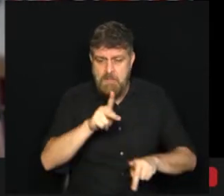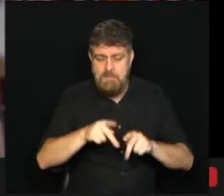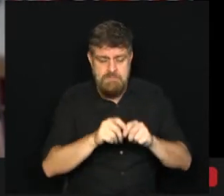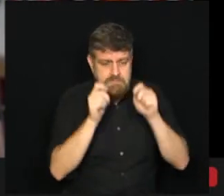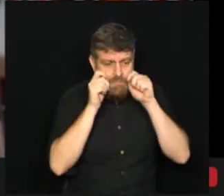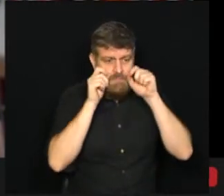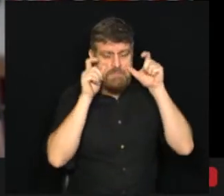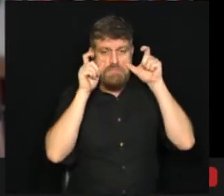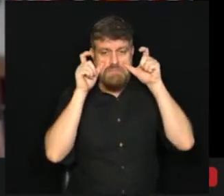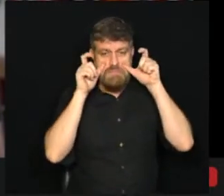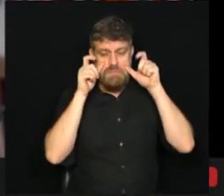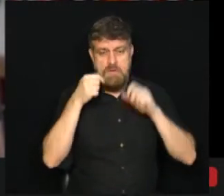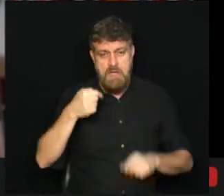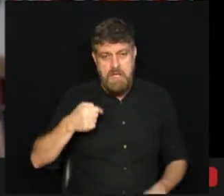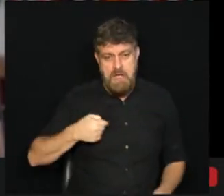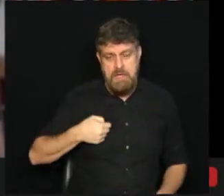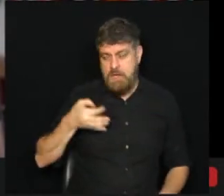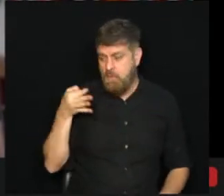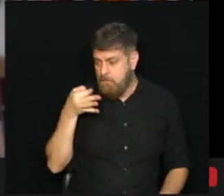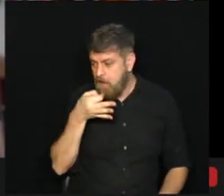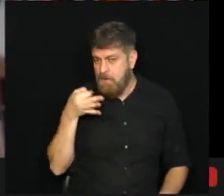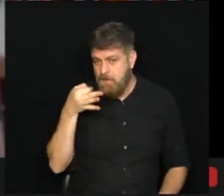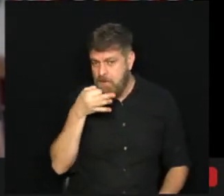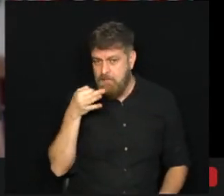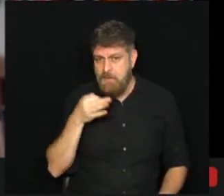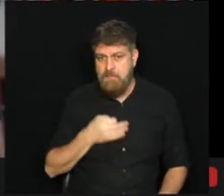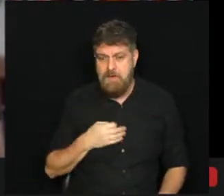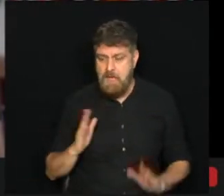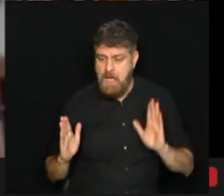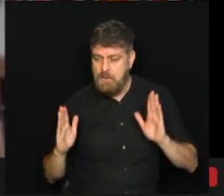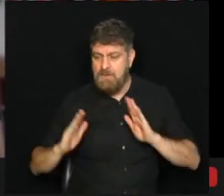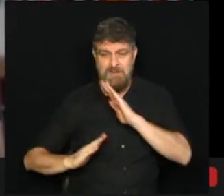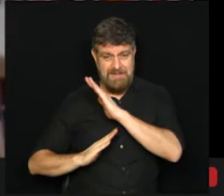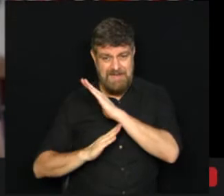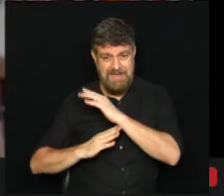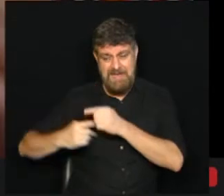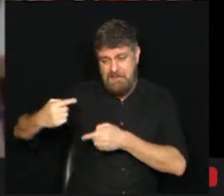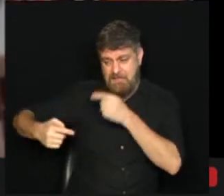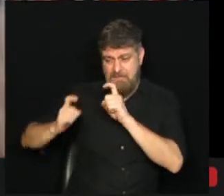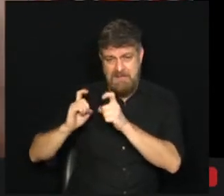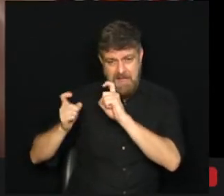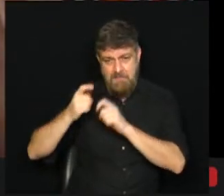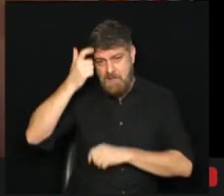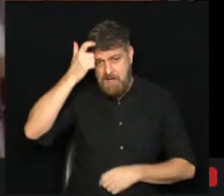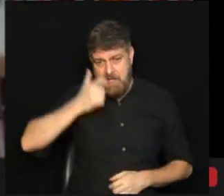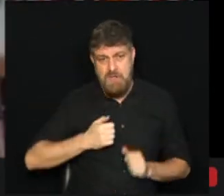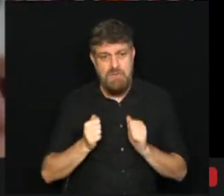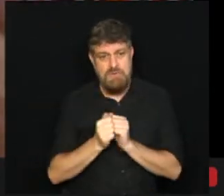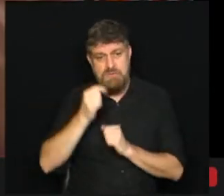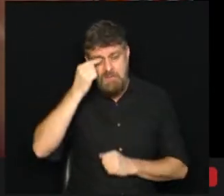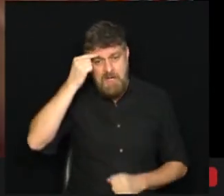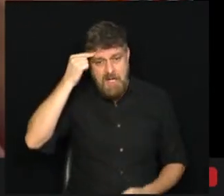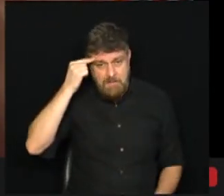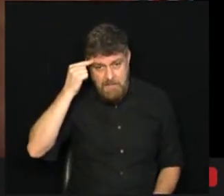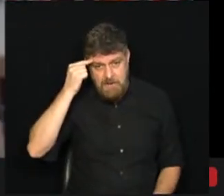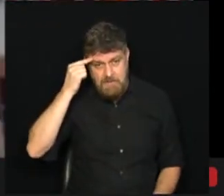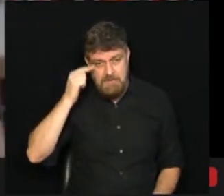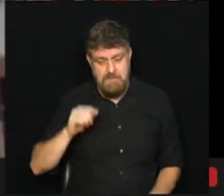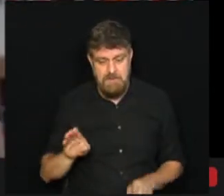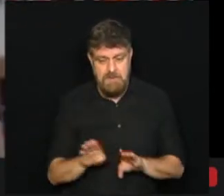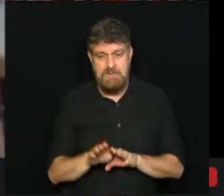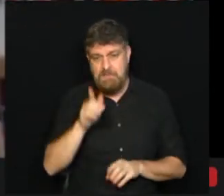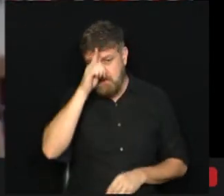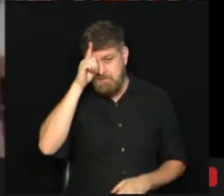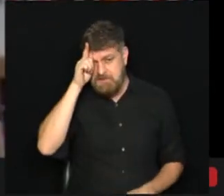E até argumentei durante a sessão que, na verdade, eu estive presente, a vereadora Paula Miguel também esteve presente, o